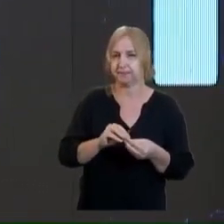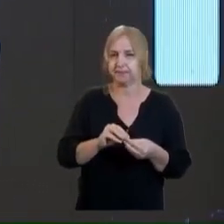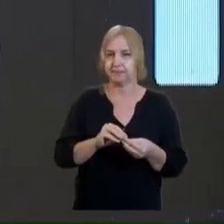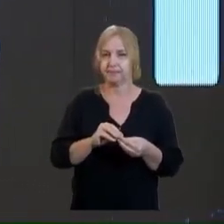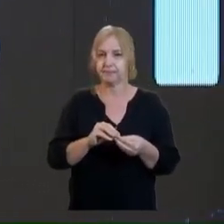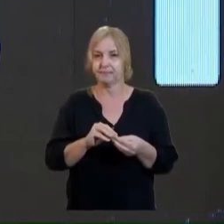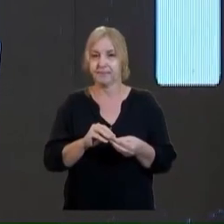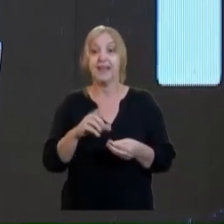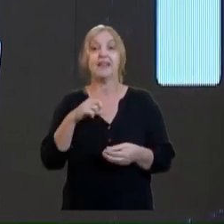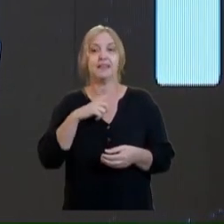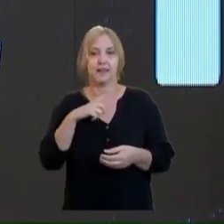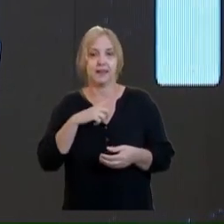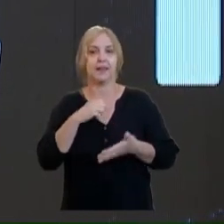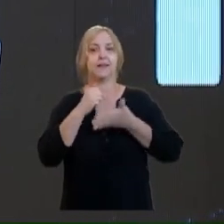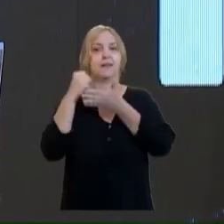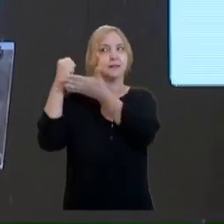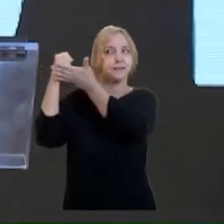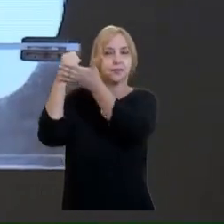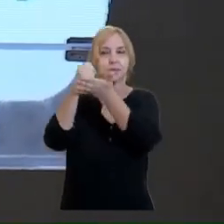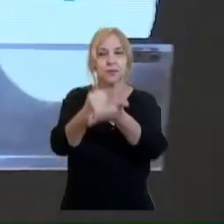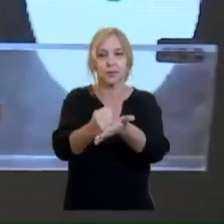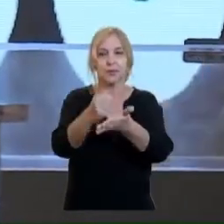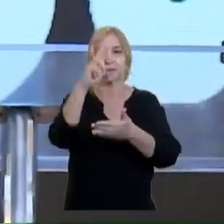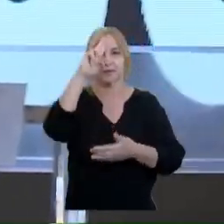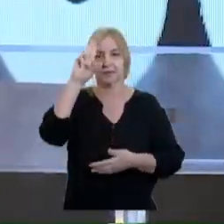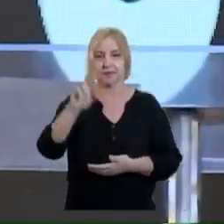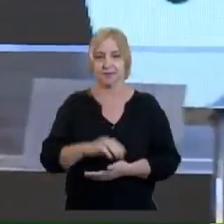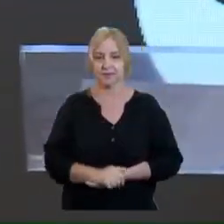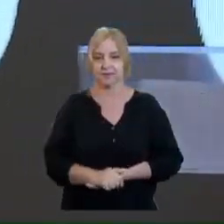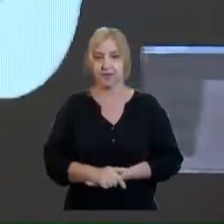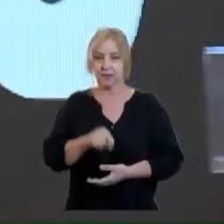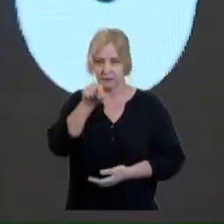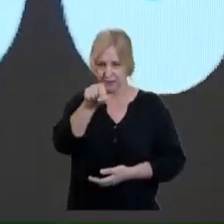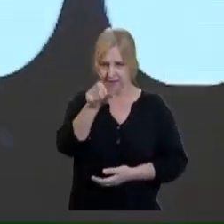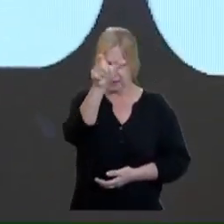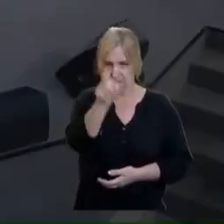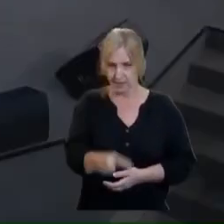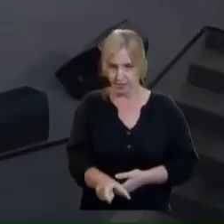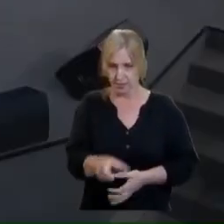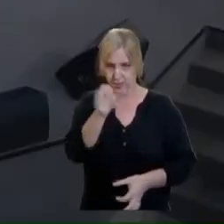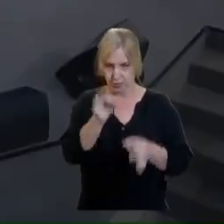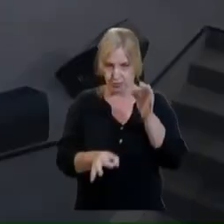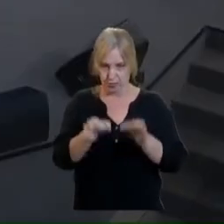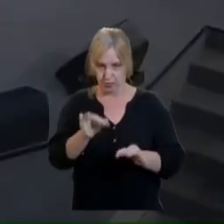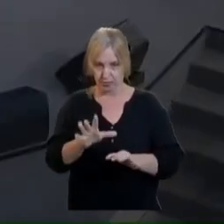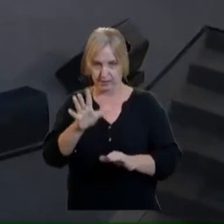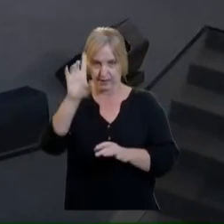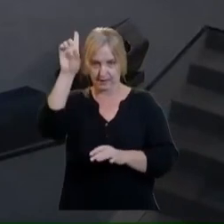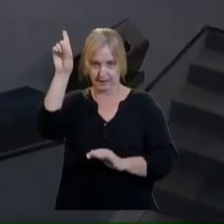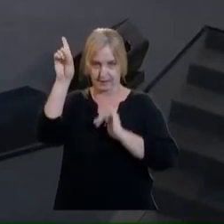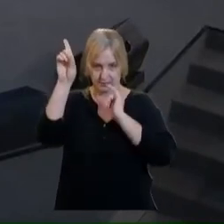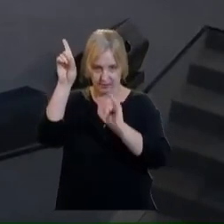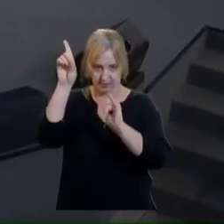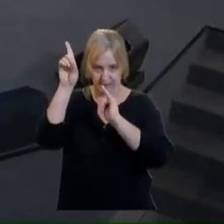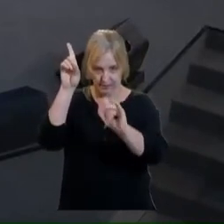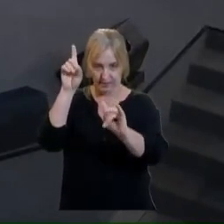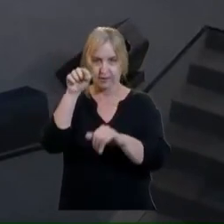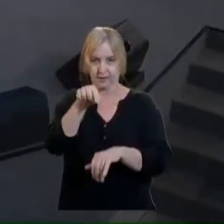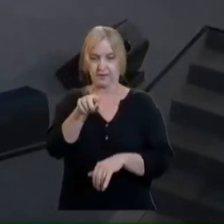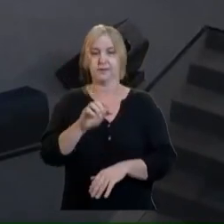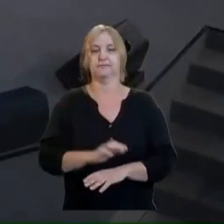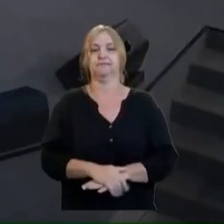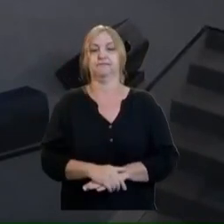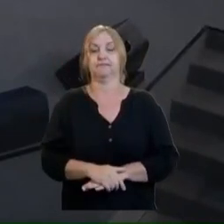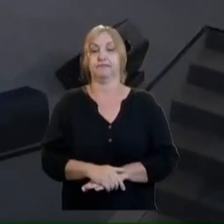um livramento. Quando você é essa pessoa justa, que Deus declarou você justa, todas